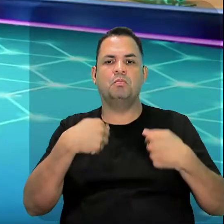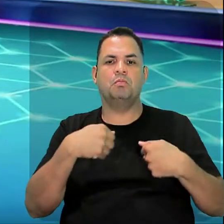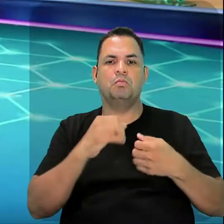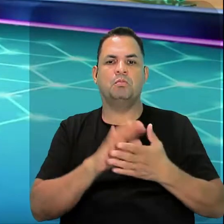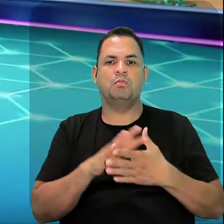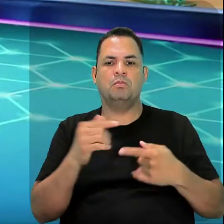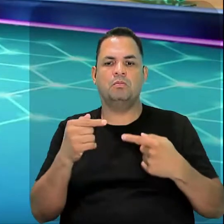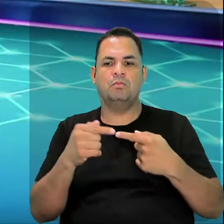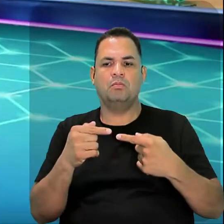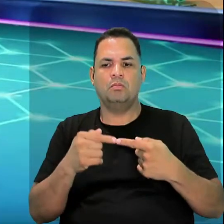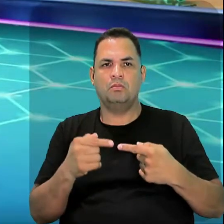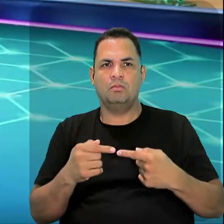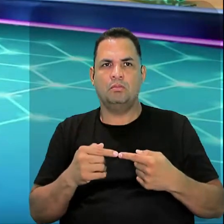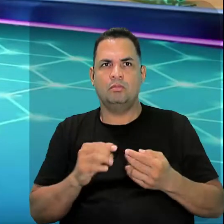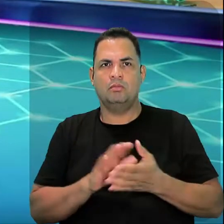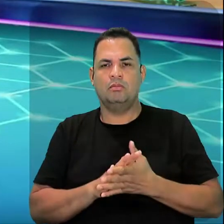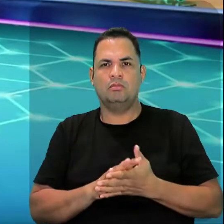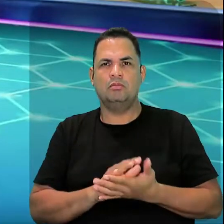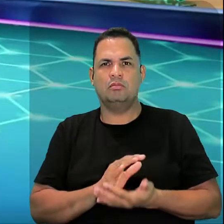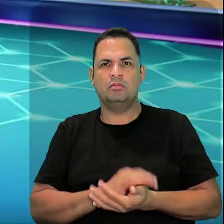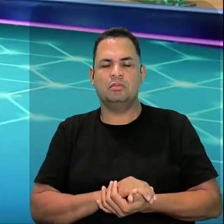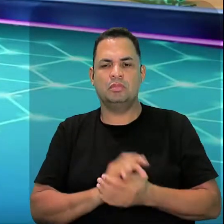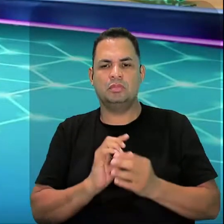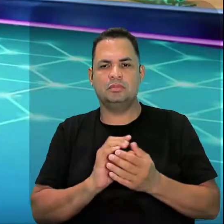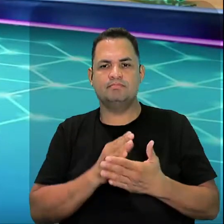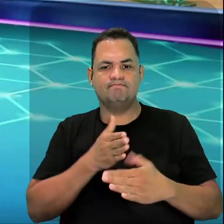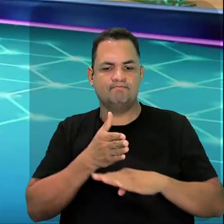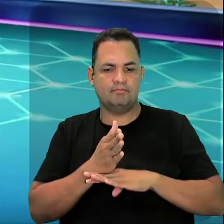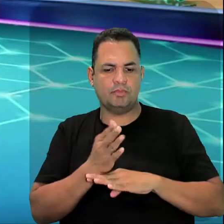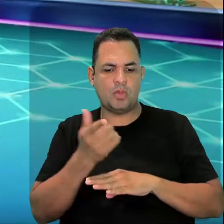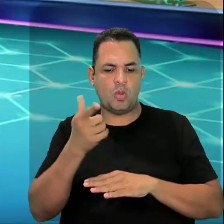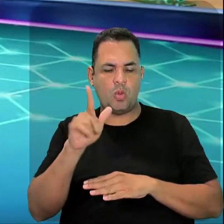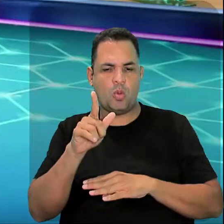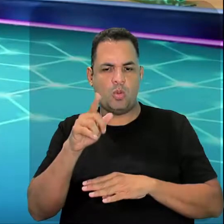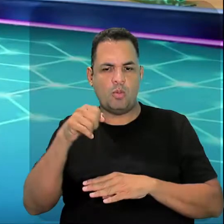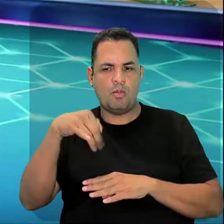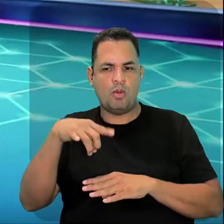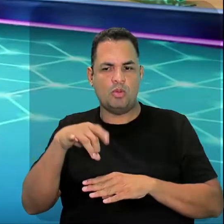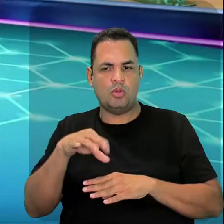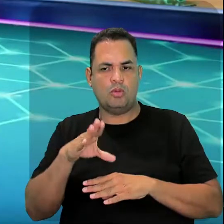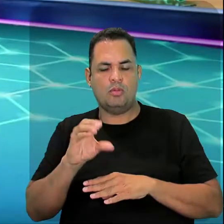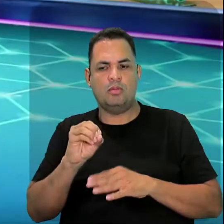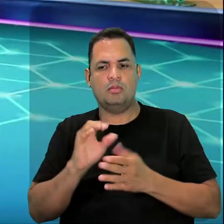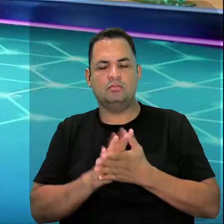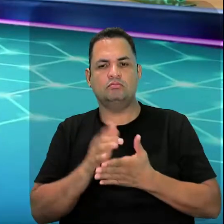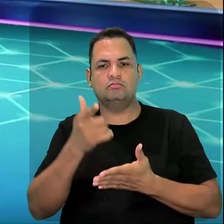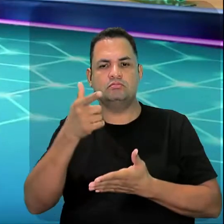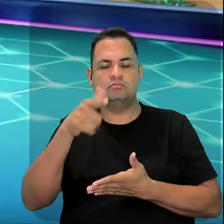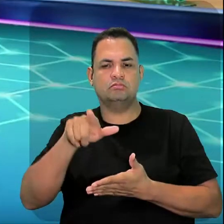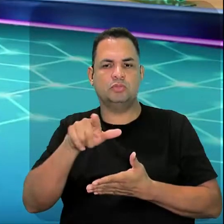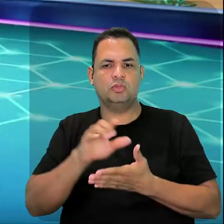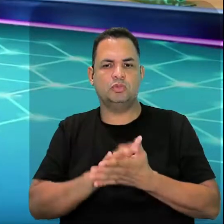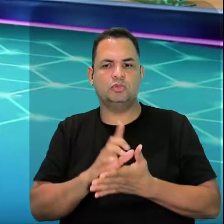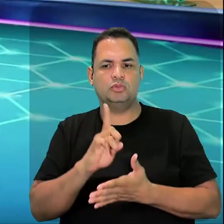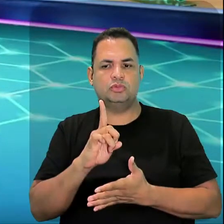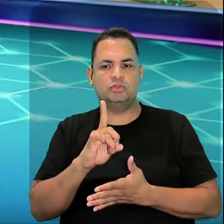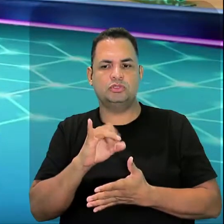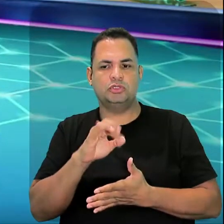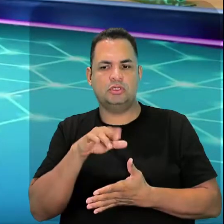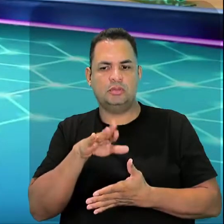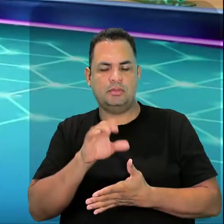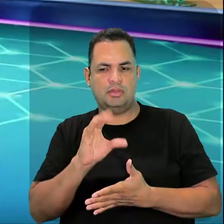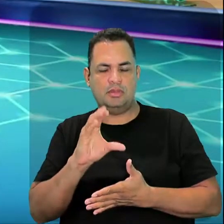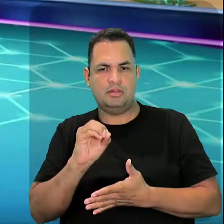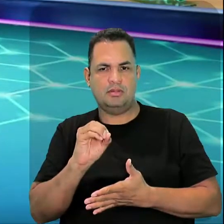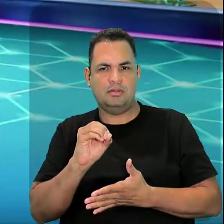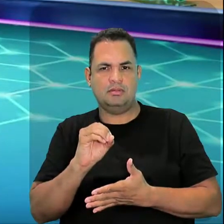se ligar diretamente a outro monômero, ou pode ainda se ligar a outro dímero,